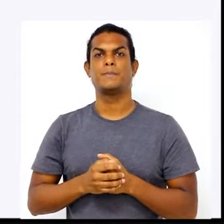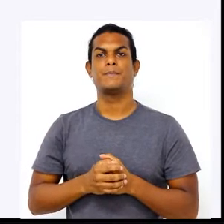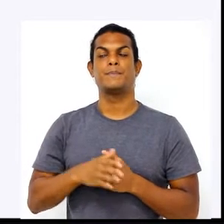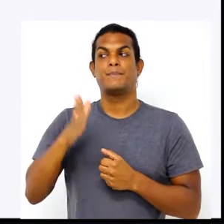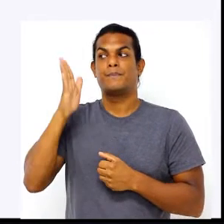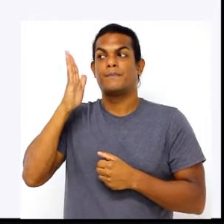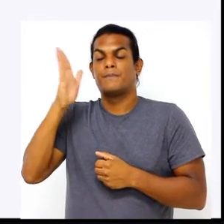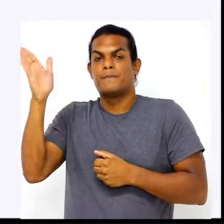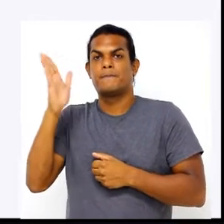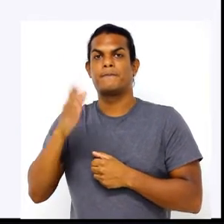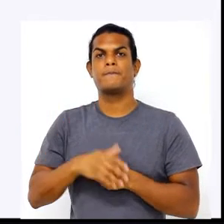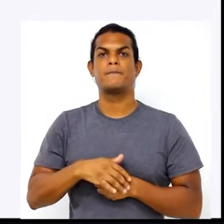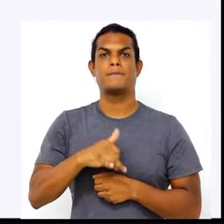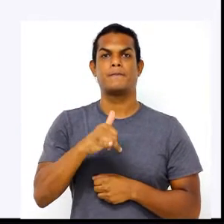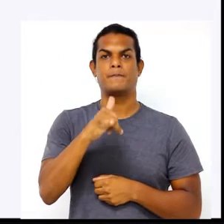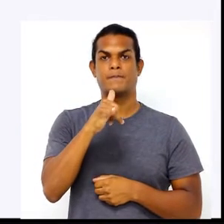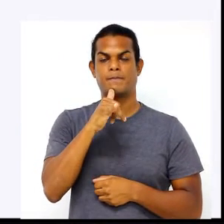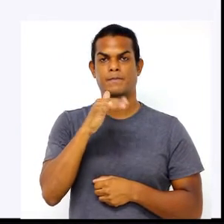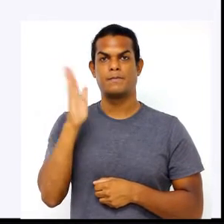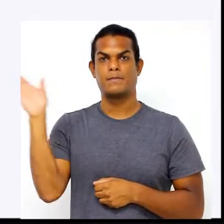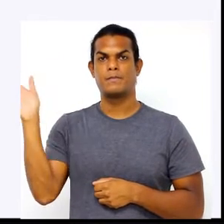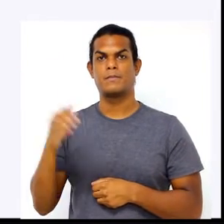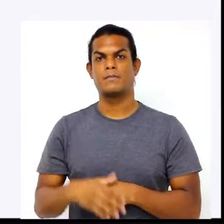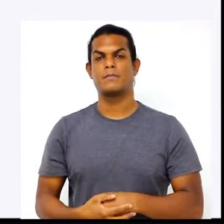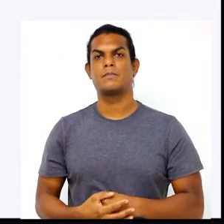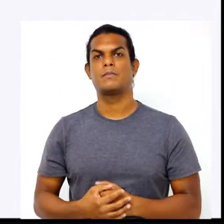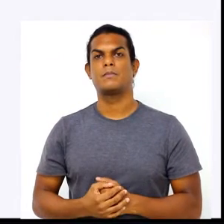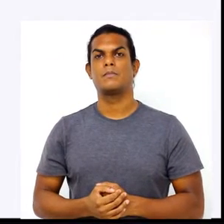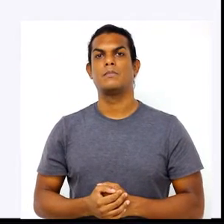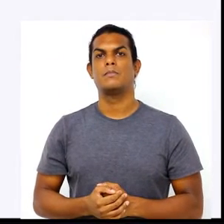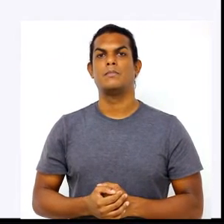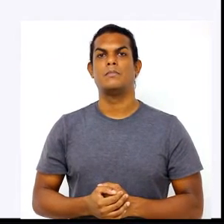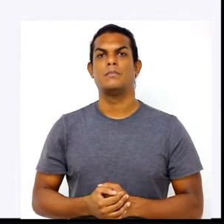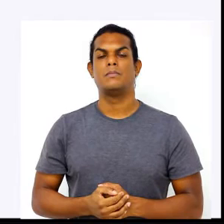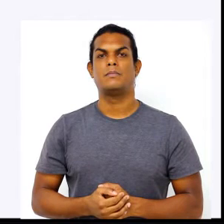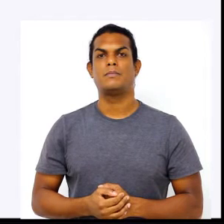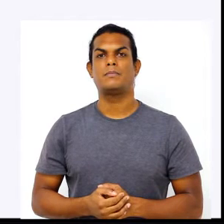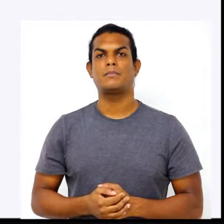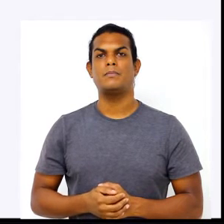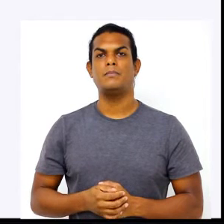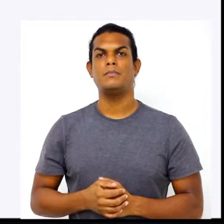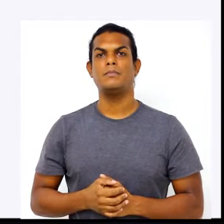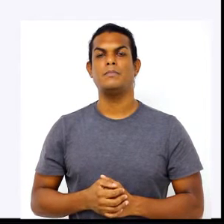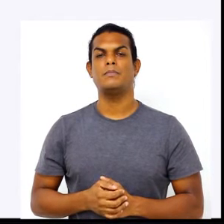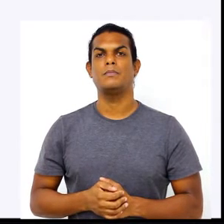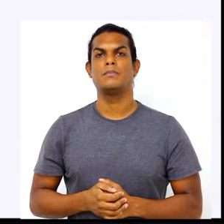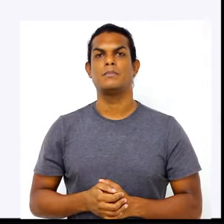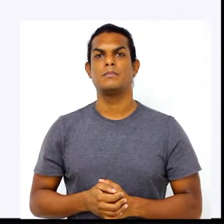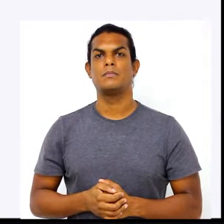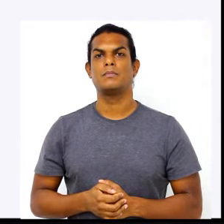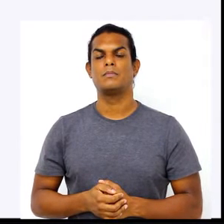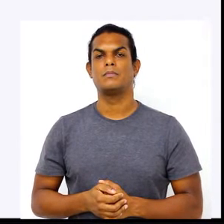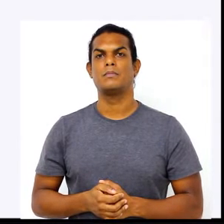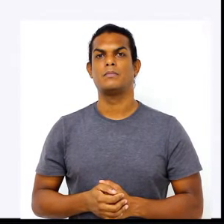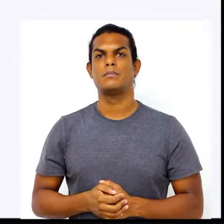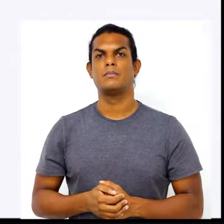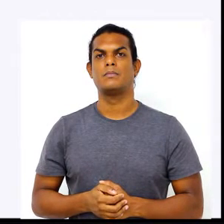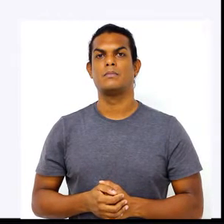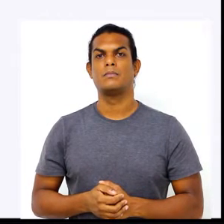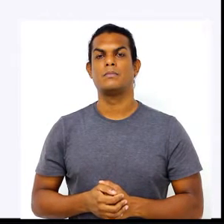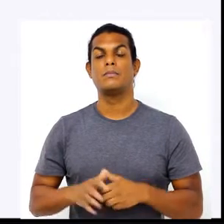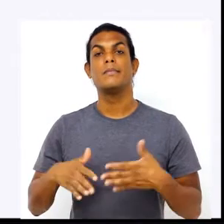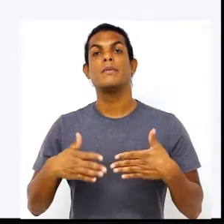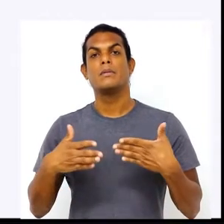2, ela tem todas as qualidades necessárias para vencer na vida. É bonita, inteligente, charmosa